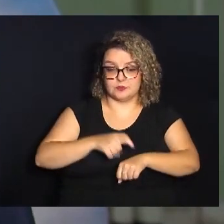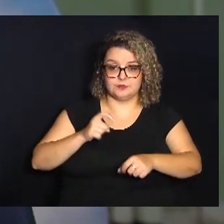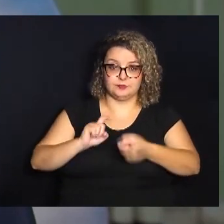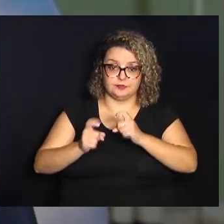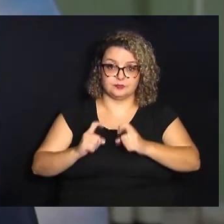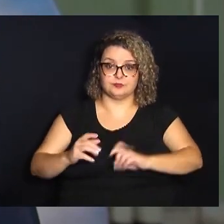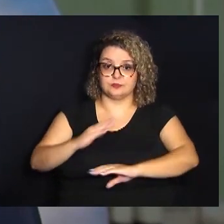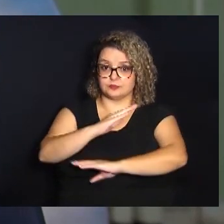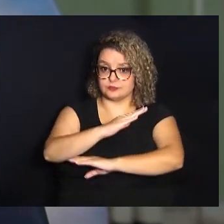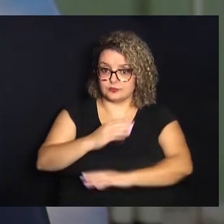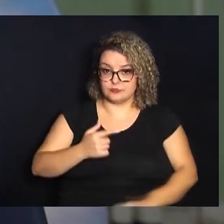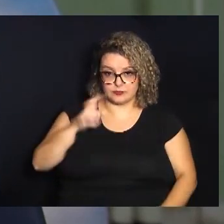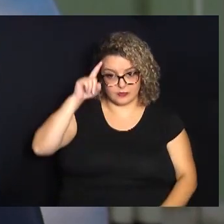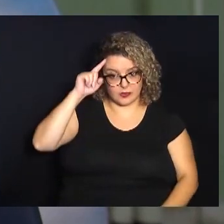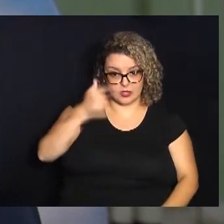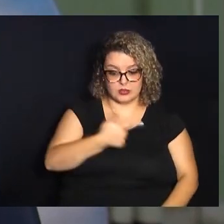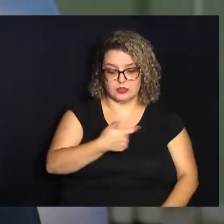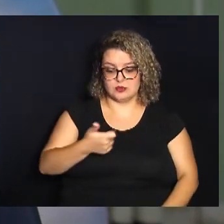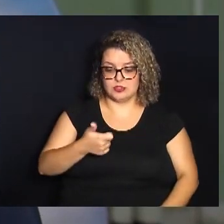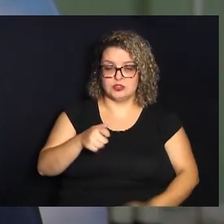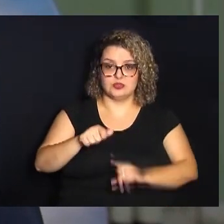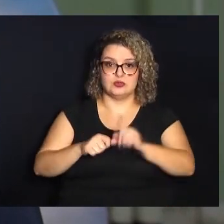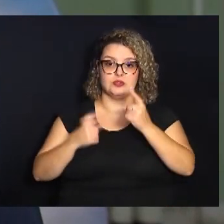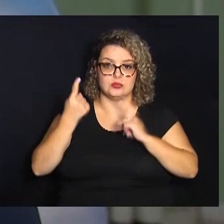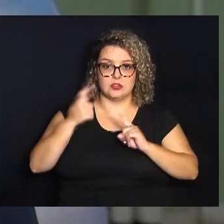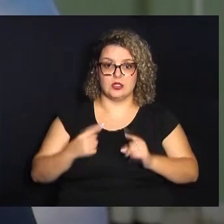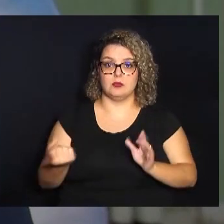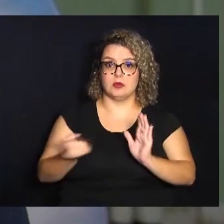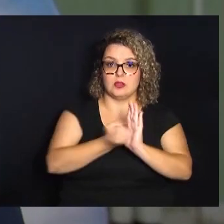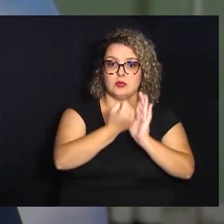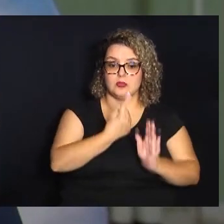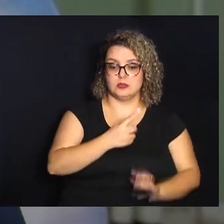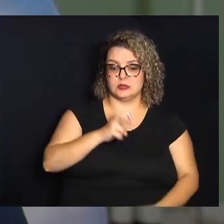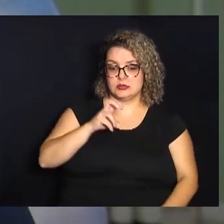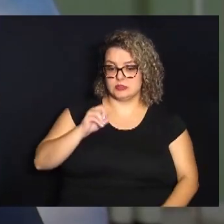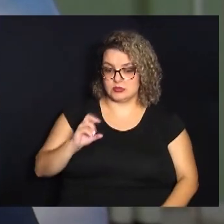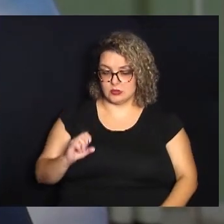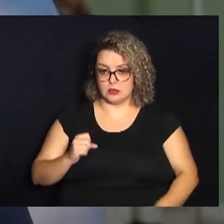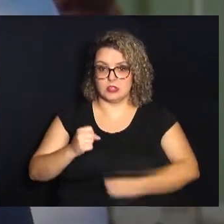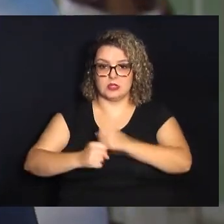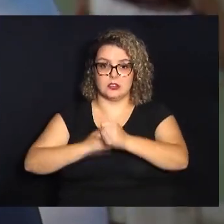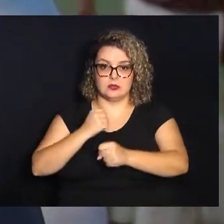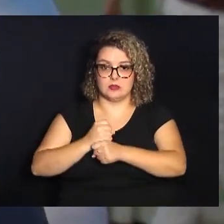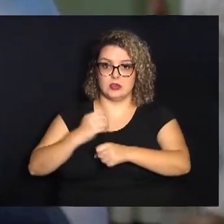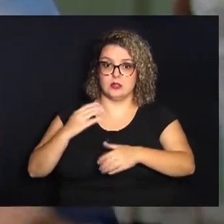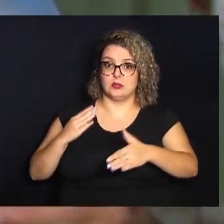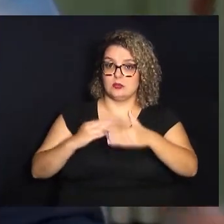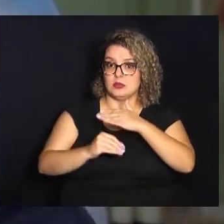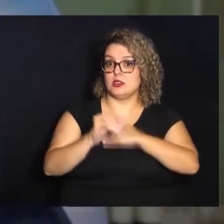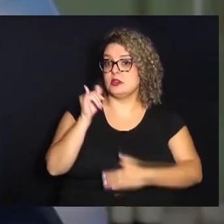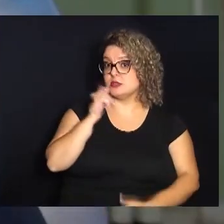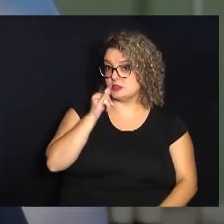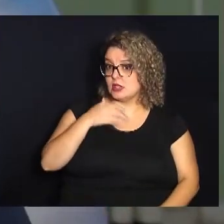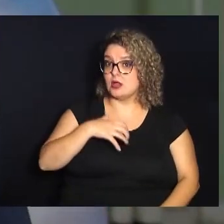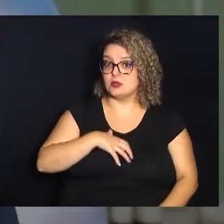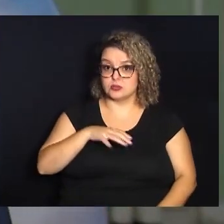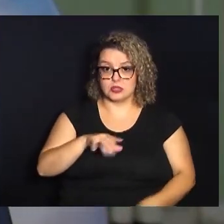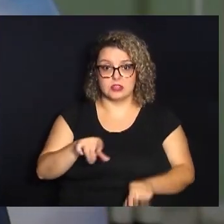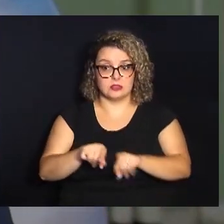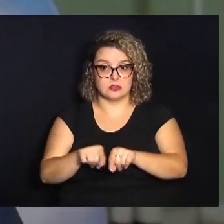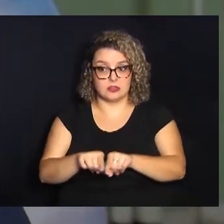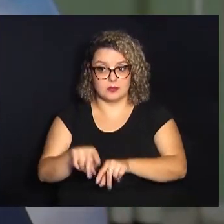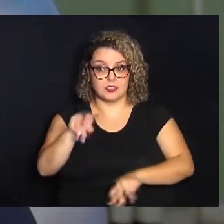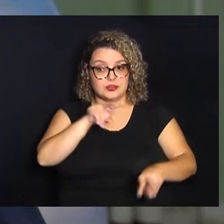os 150 anos da imigração italiana. É uma forma também de dar visibilidade e colocar nos anais